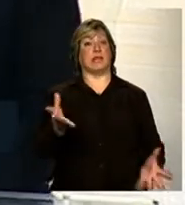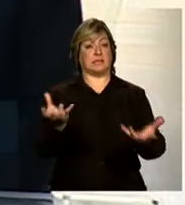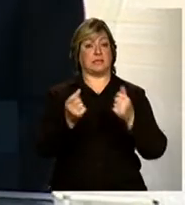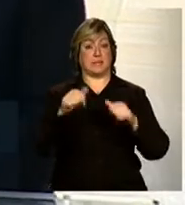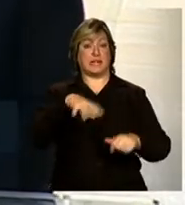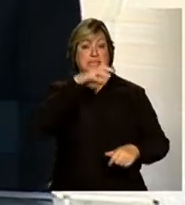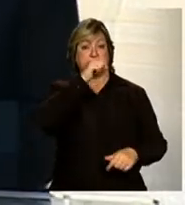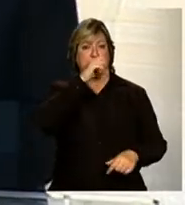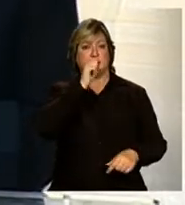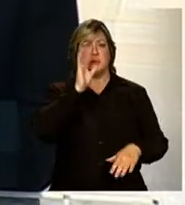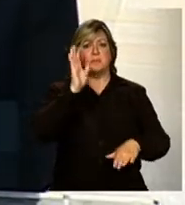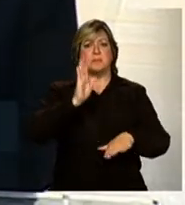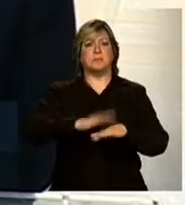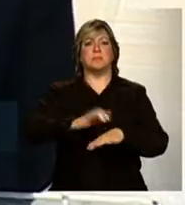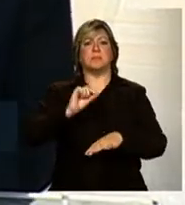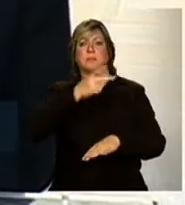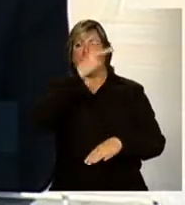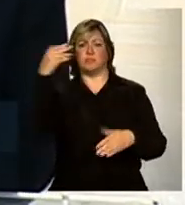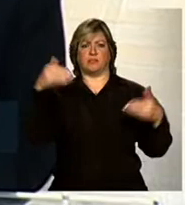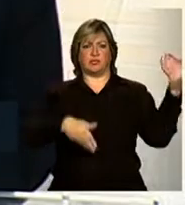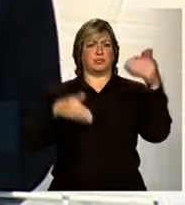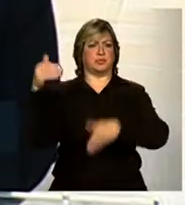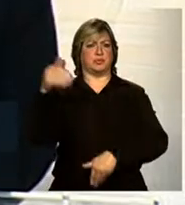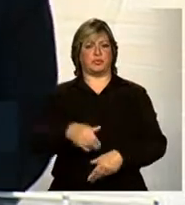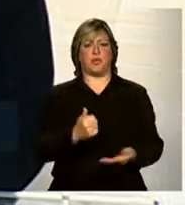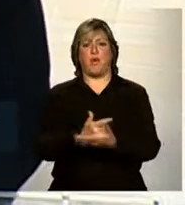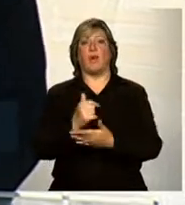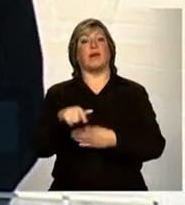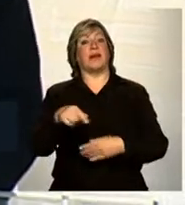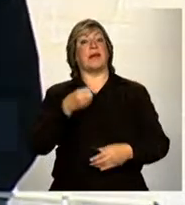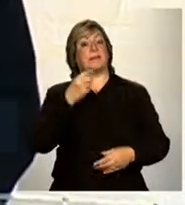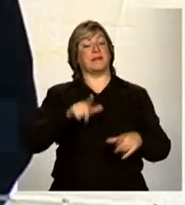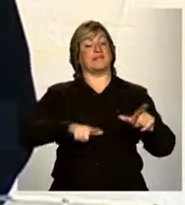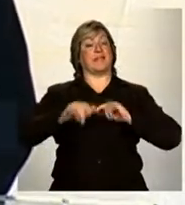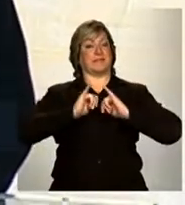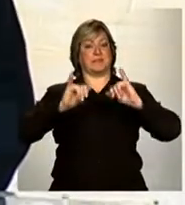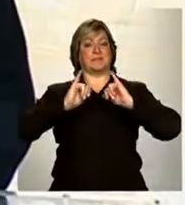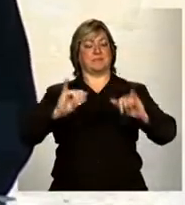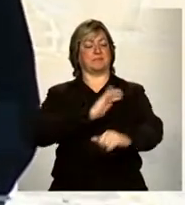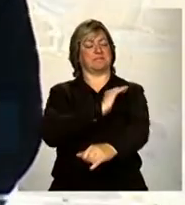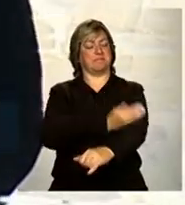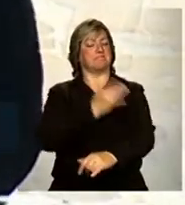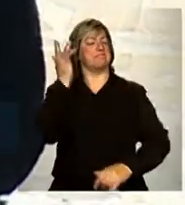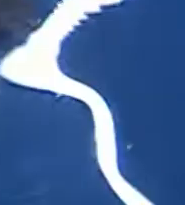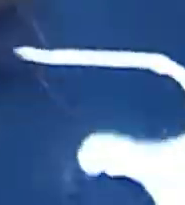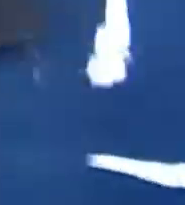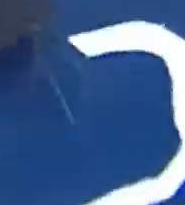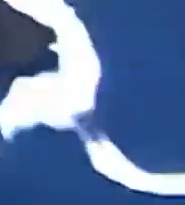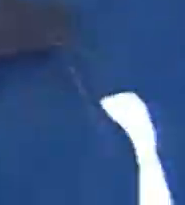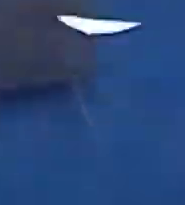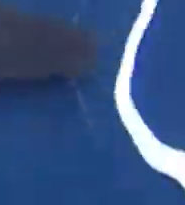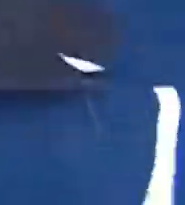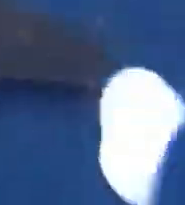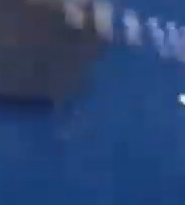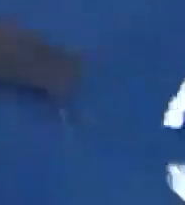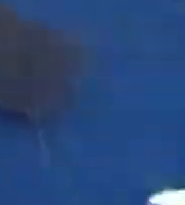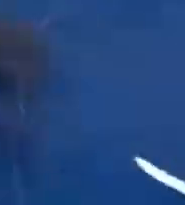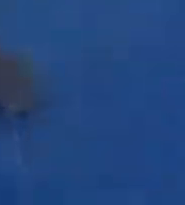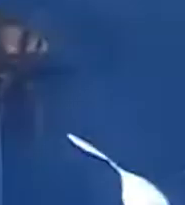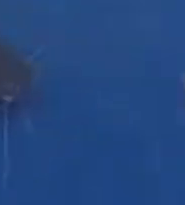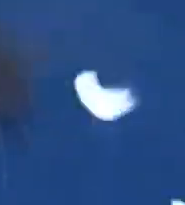sábados aqui milhares de consumidores e isso é fruto desse trabalho competente que está sendo feito